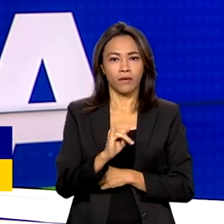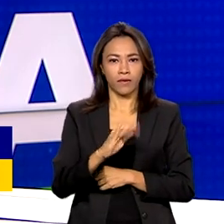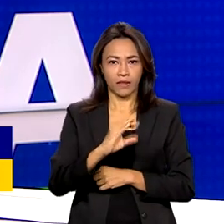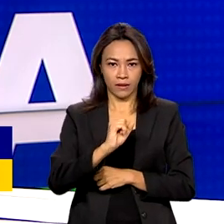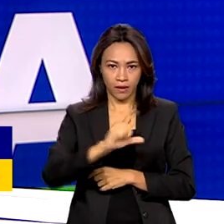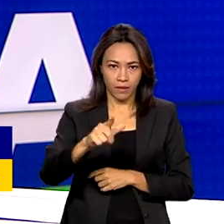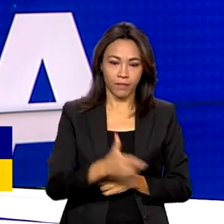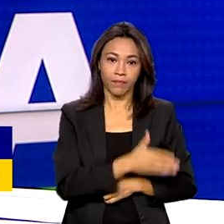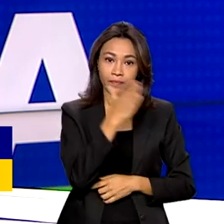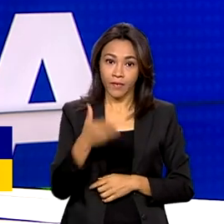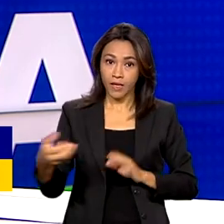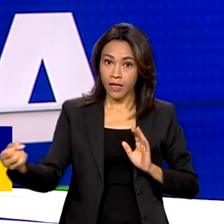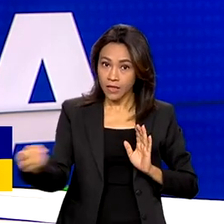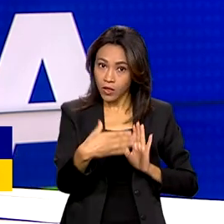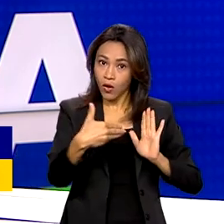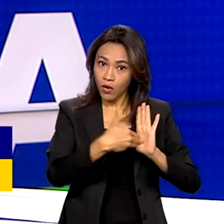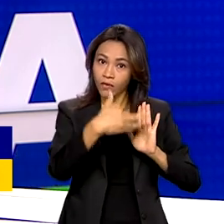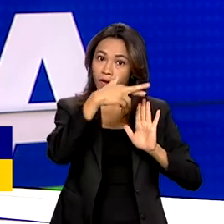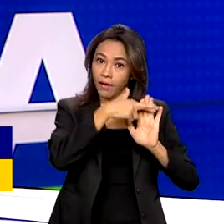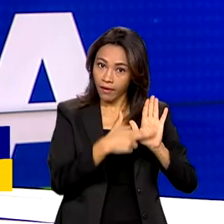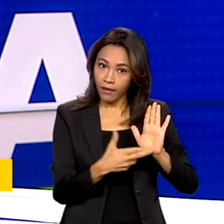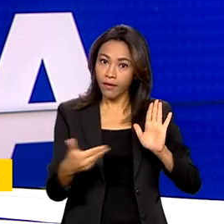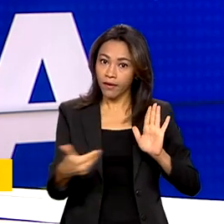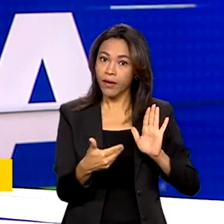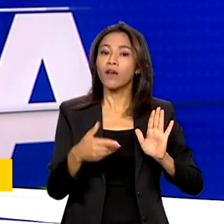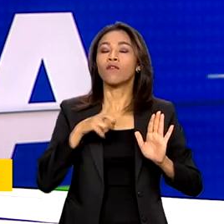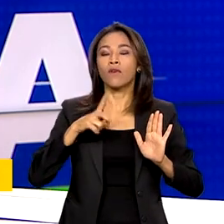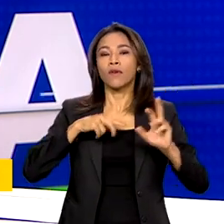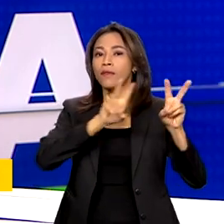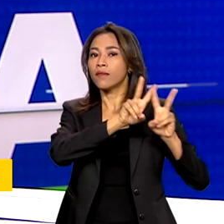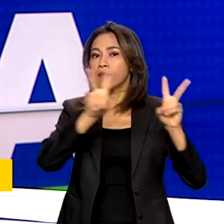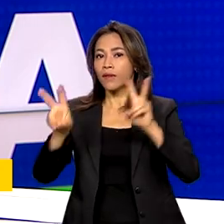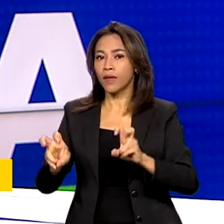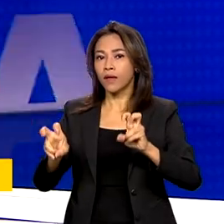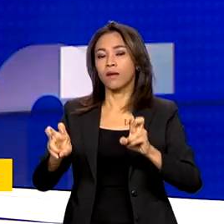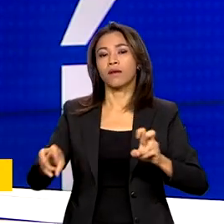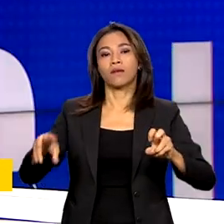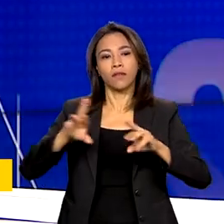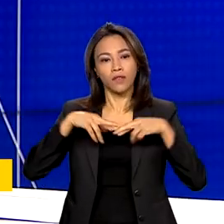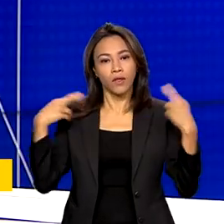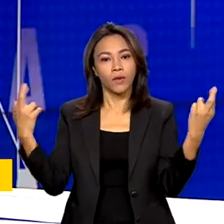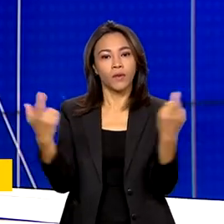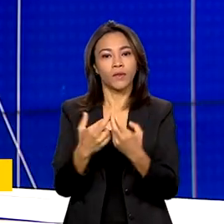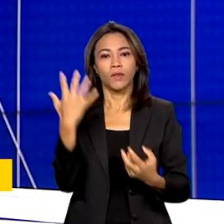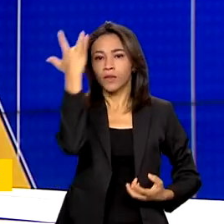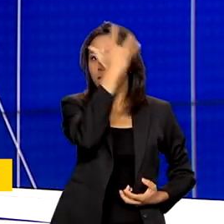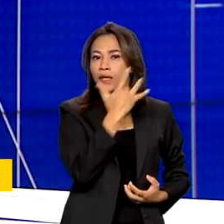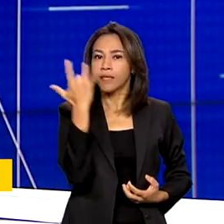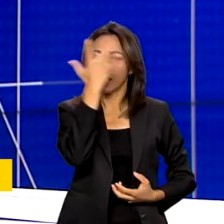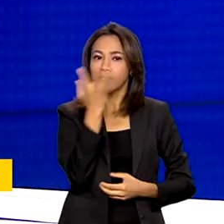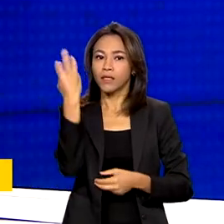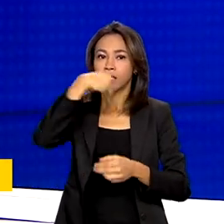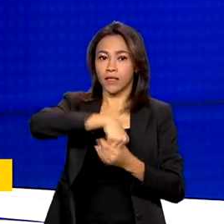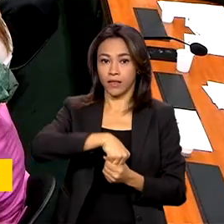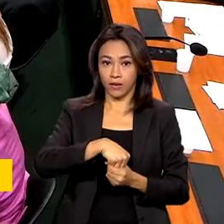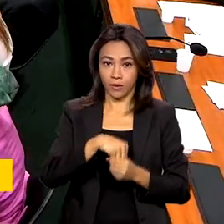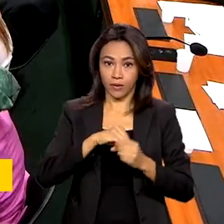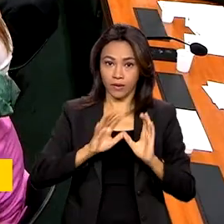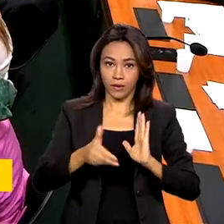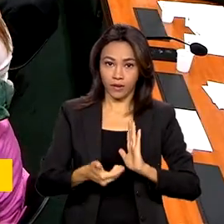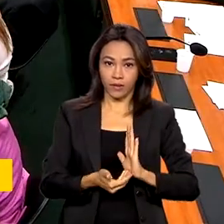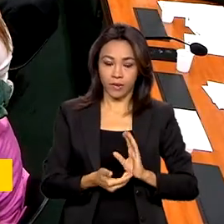e a nova regra fiscal foi tema de audiência com o ministro da Fazenda Fernando Haddad na Câmara dos Deputados